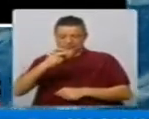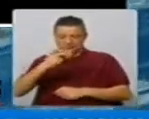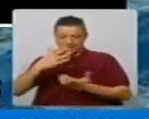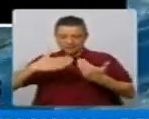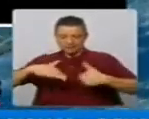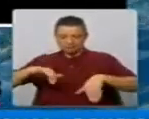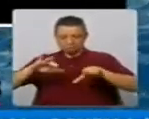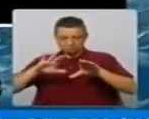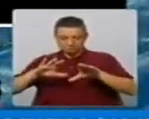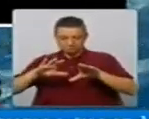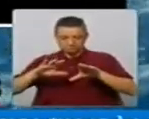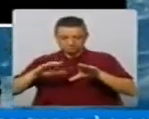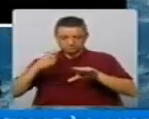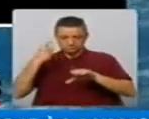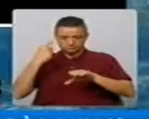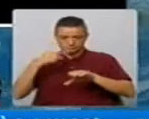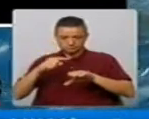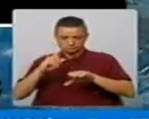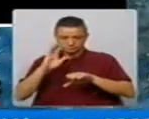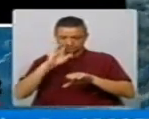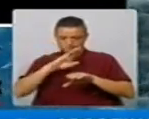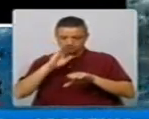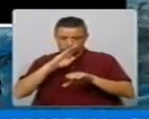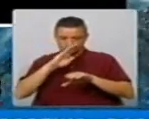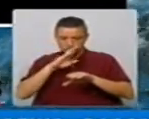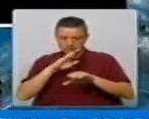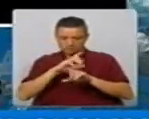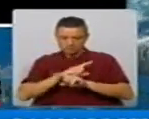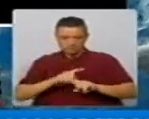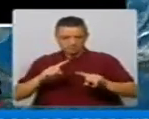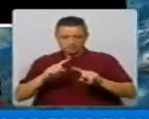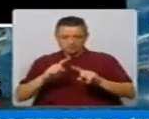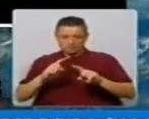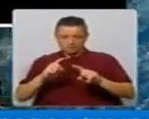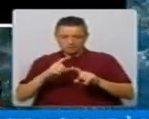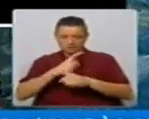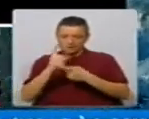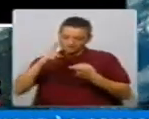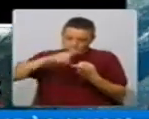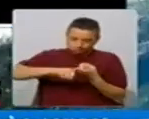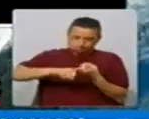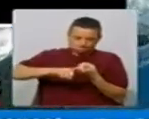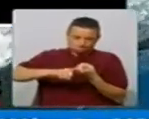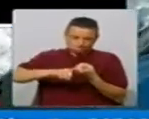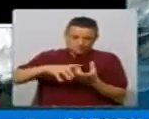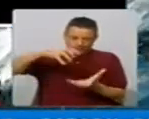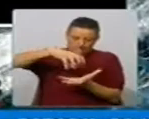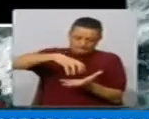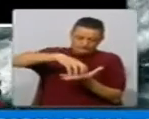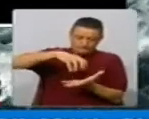massa, enfim, se ele não tivesse estes arpões, este lander não conseguia sobreviver à viagem no cometa,